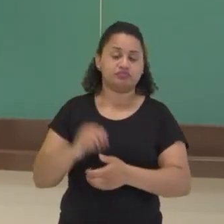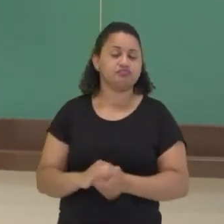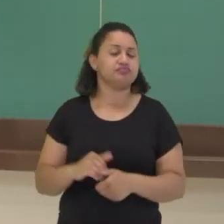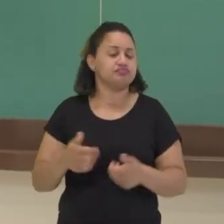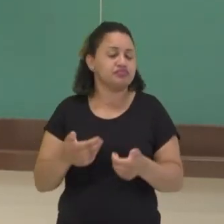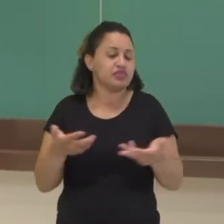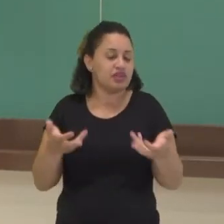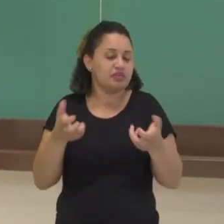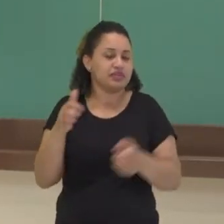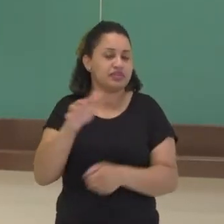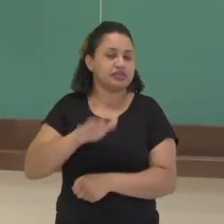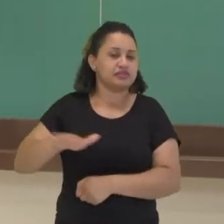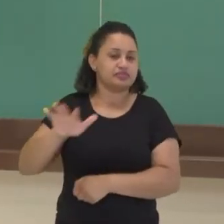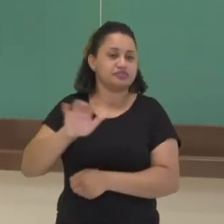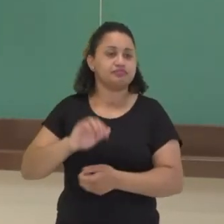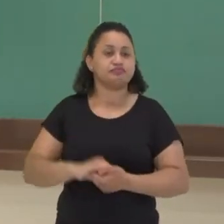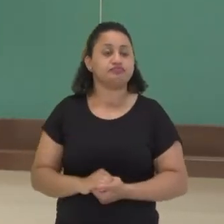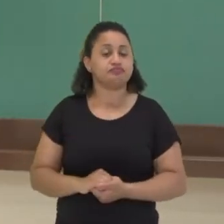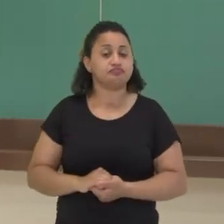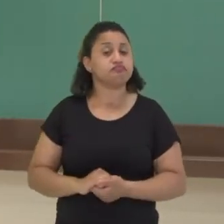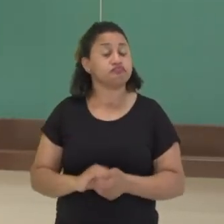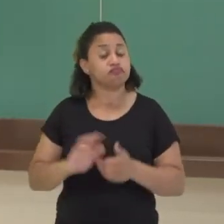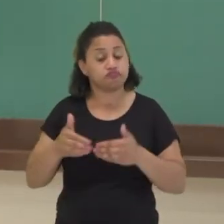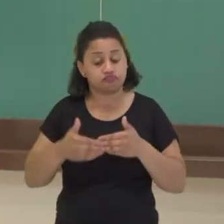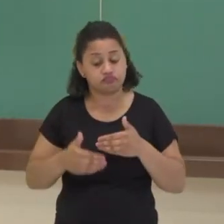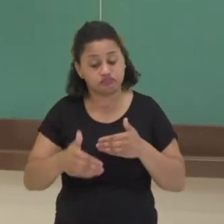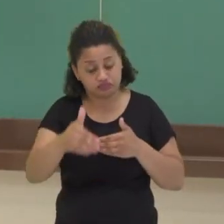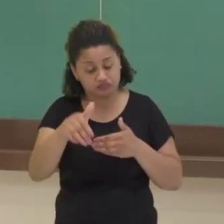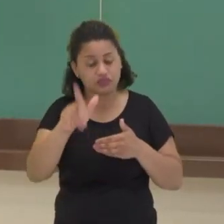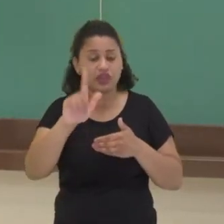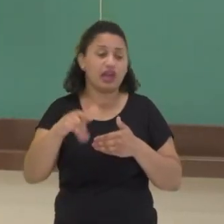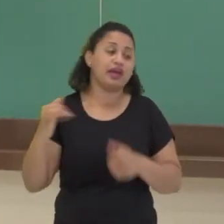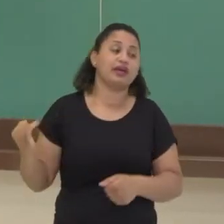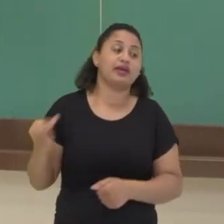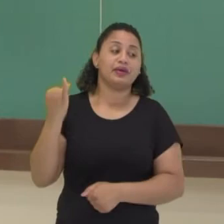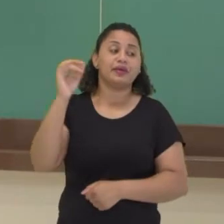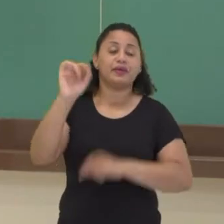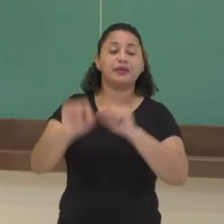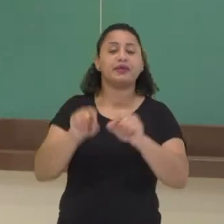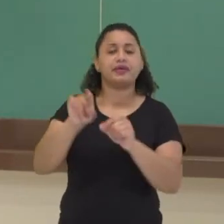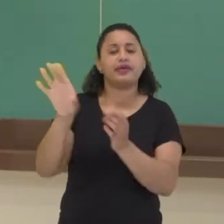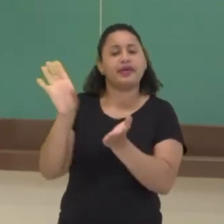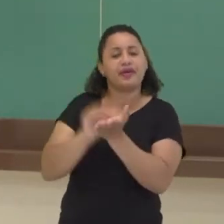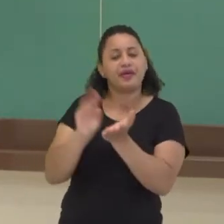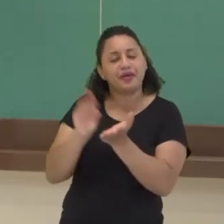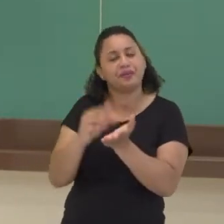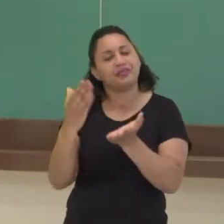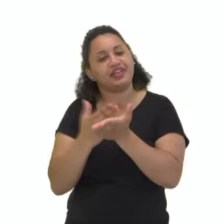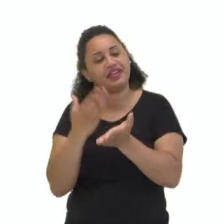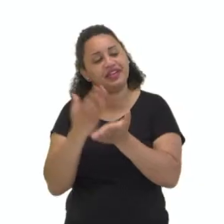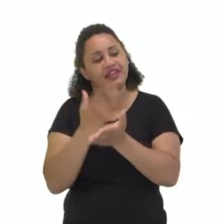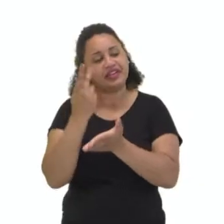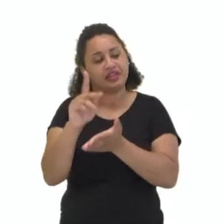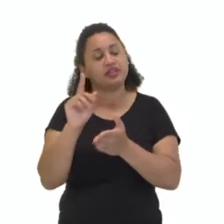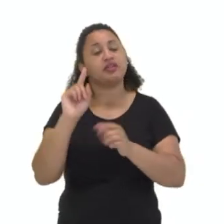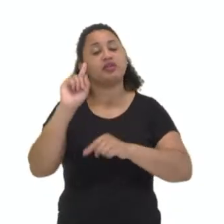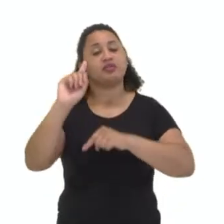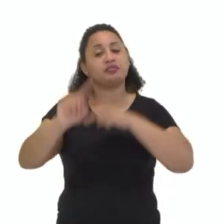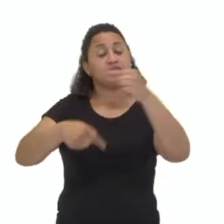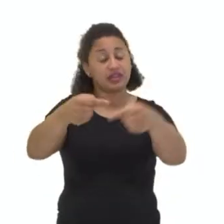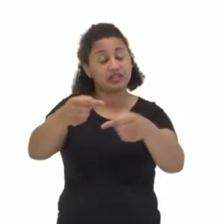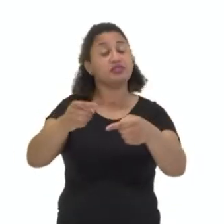a situação. A partir de agora, é muito importante que você anote no seu caderno para que depois você